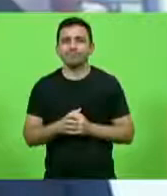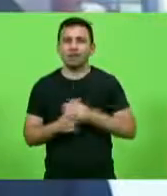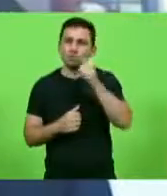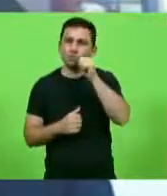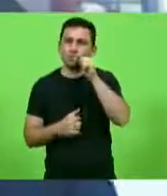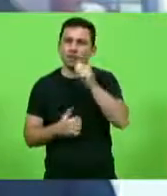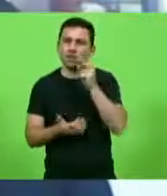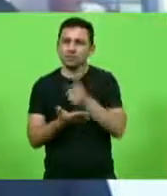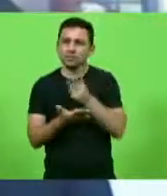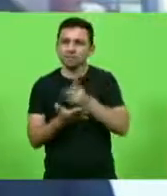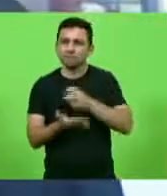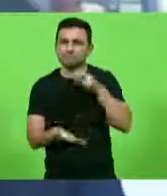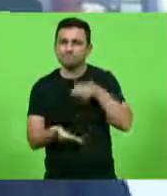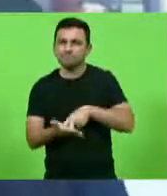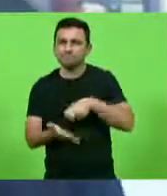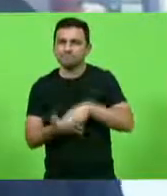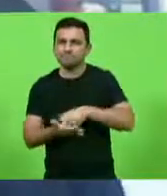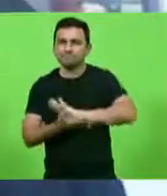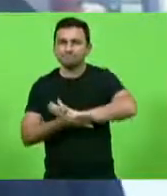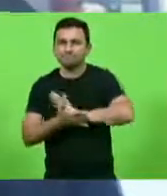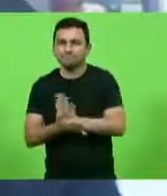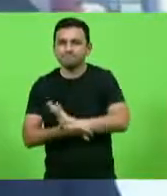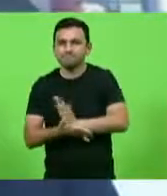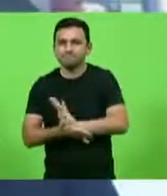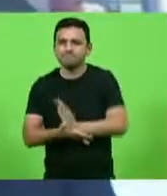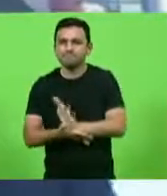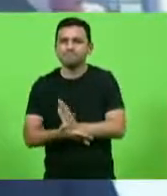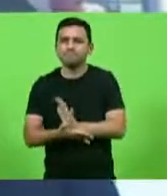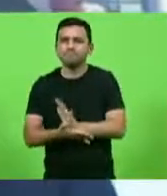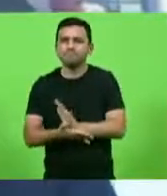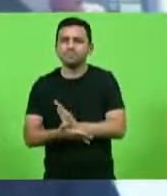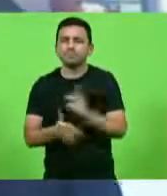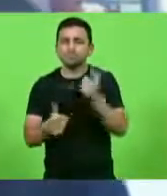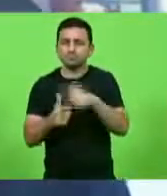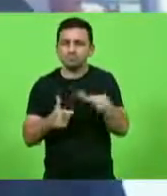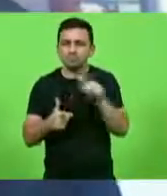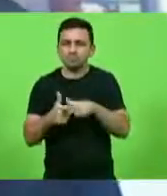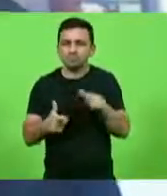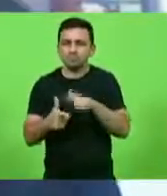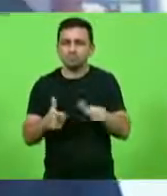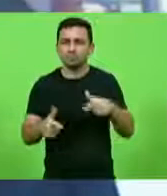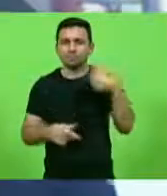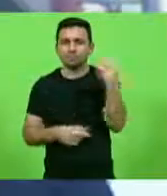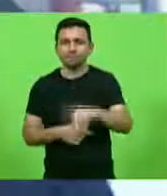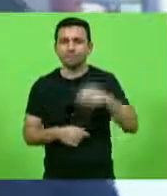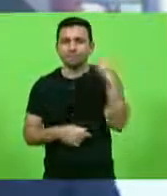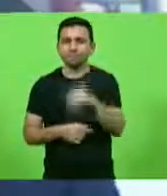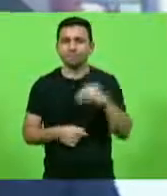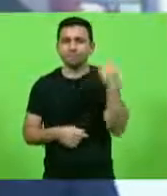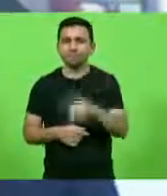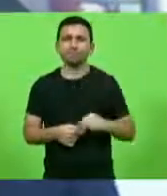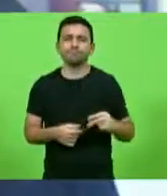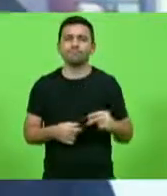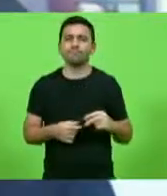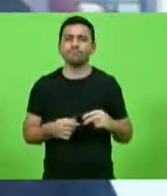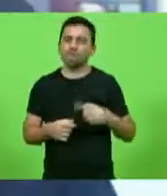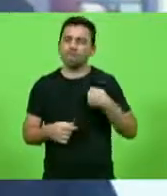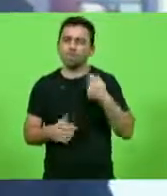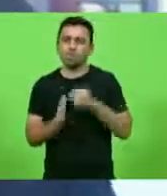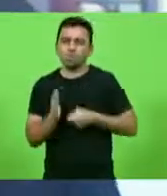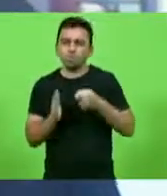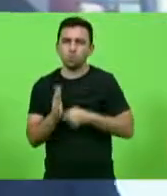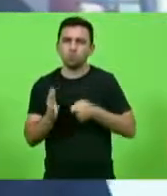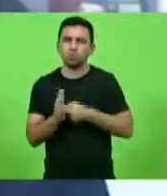foi subjugada, esmagada, amarrotada, jogada de lado, pisoteada, e é por isso mesmo que eu luto,